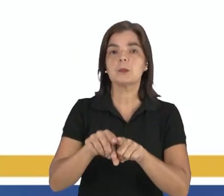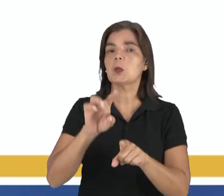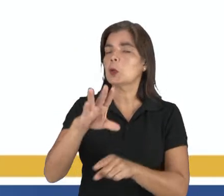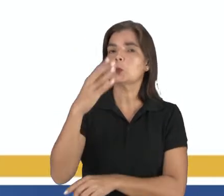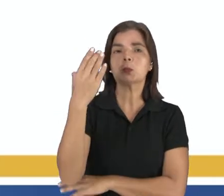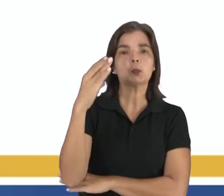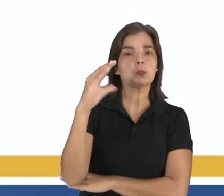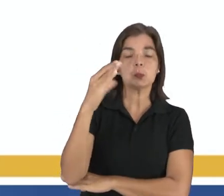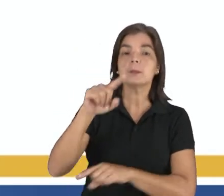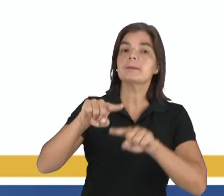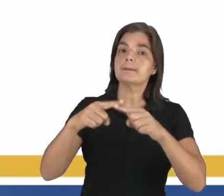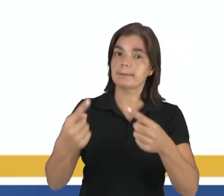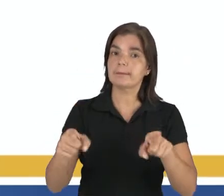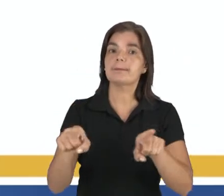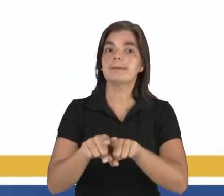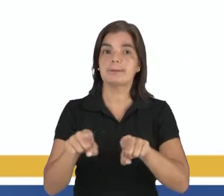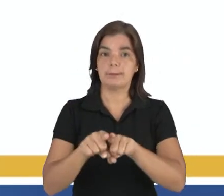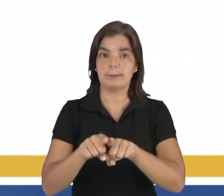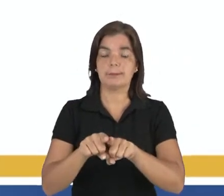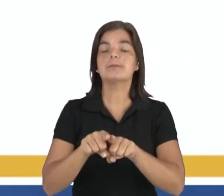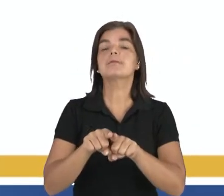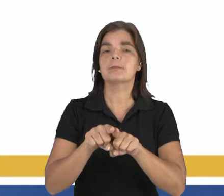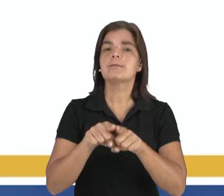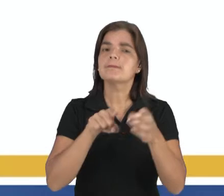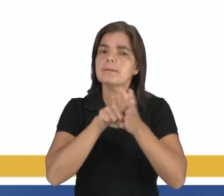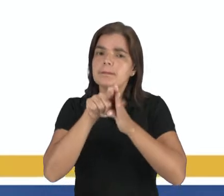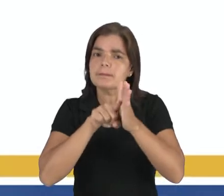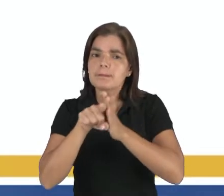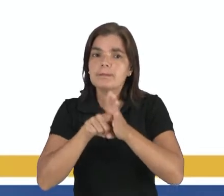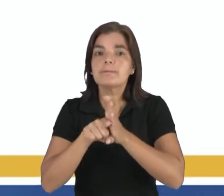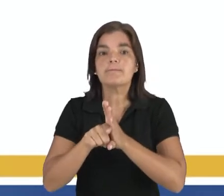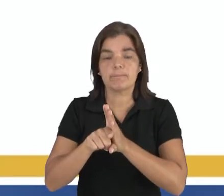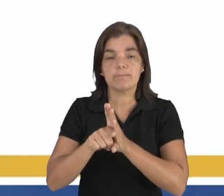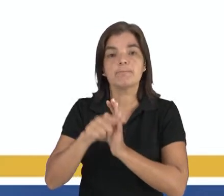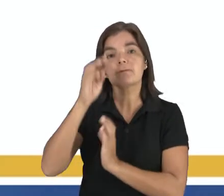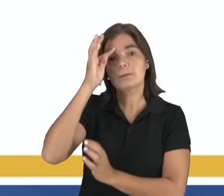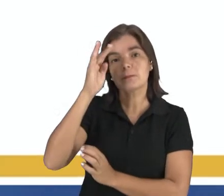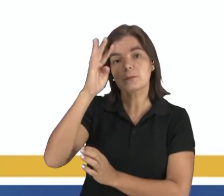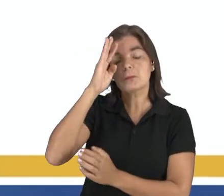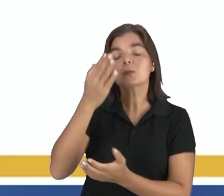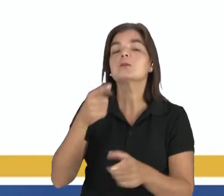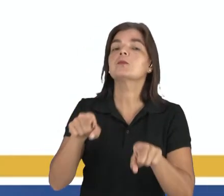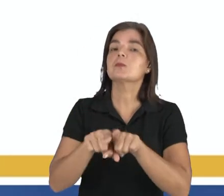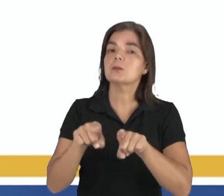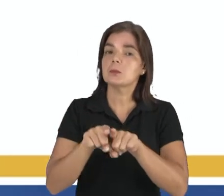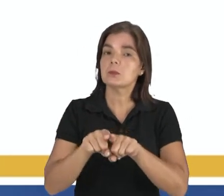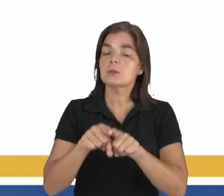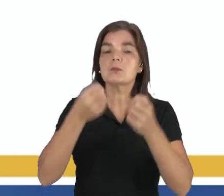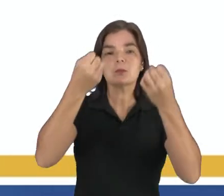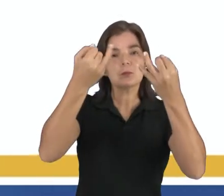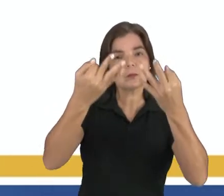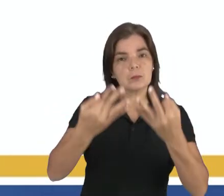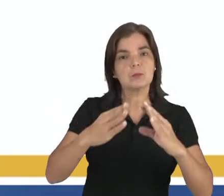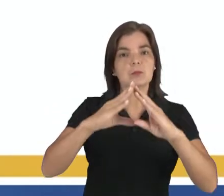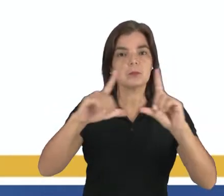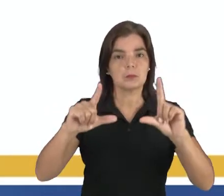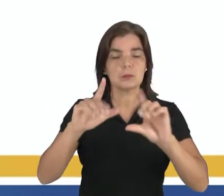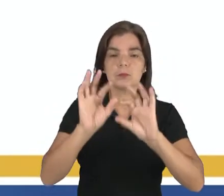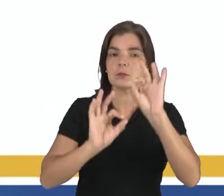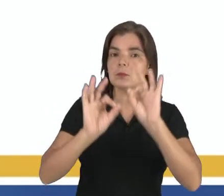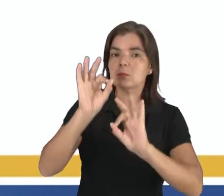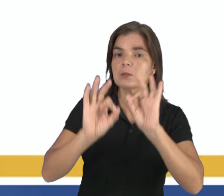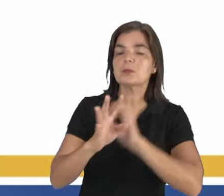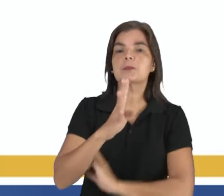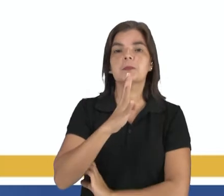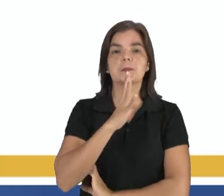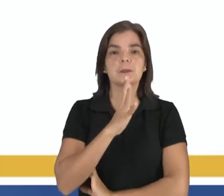uma ciência, porém ela é uma fundamentação teórica racional e busca pautar a lógica e a construção